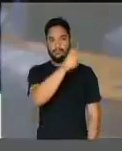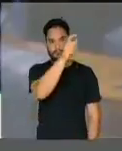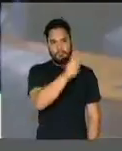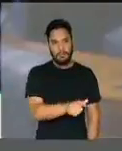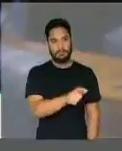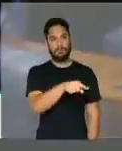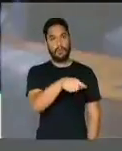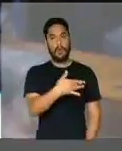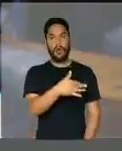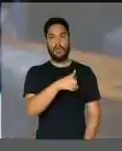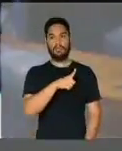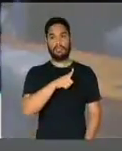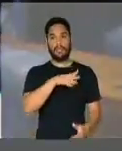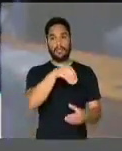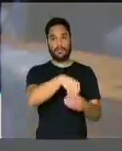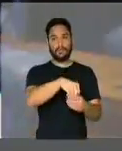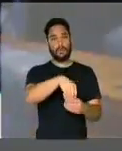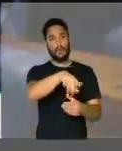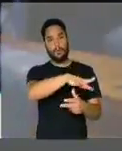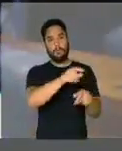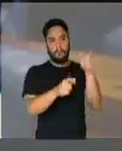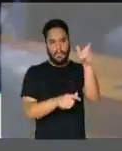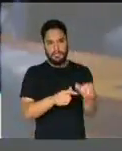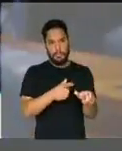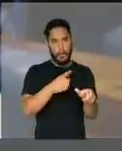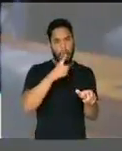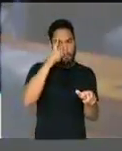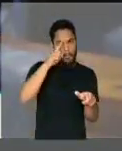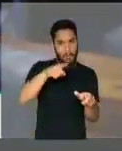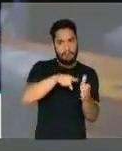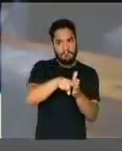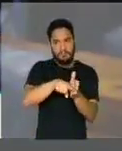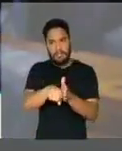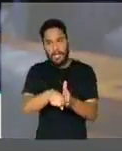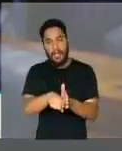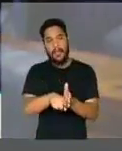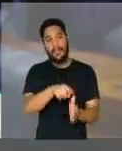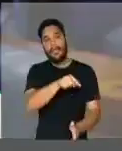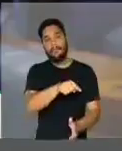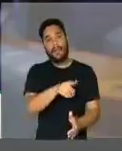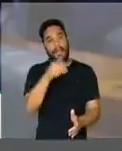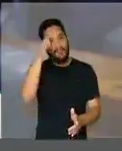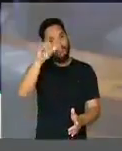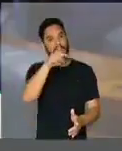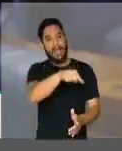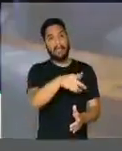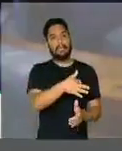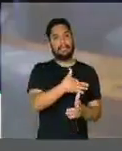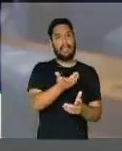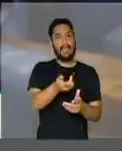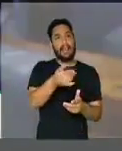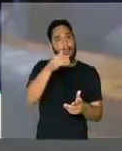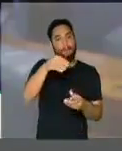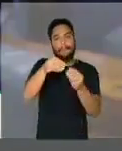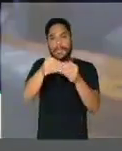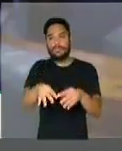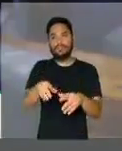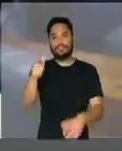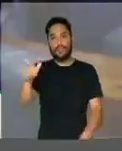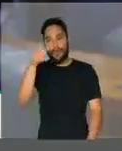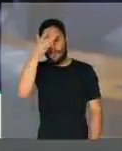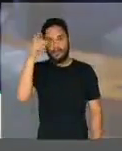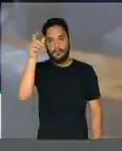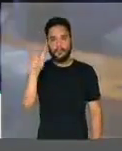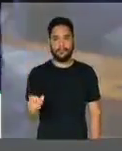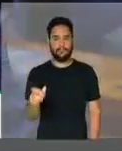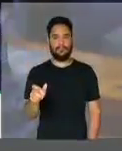de poder público por parte dessas autoridades, não existam vindimas, perseguições, etc. Este é um